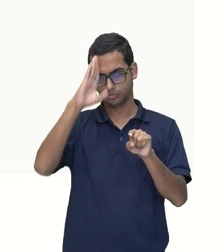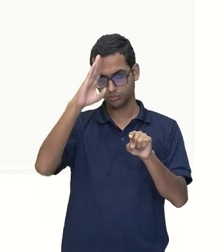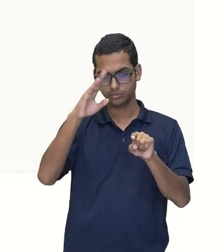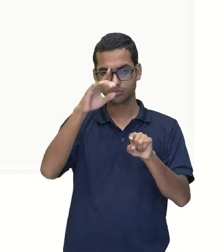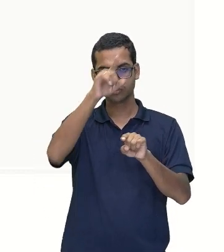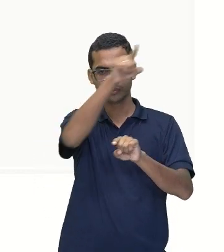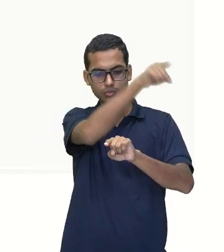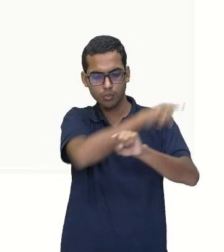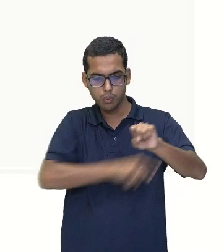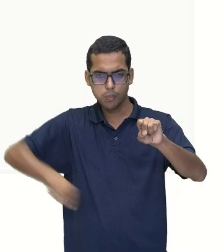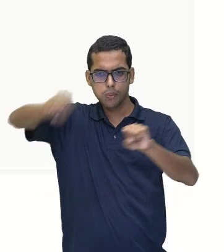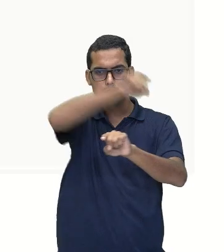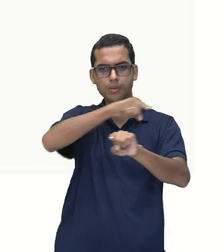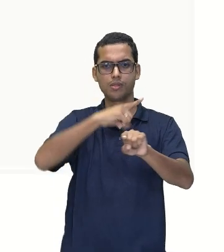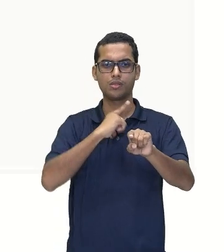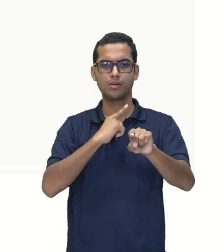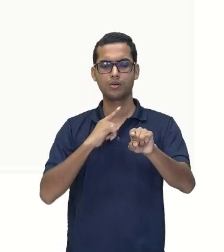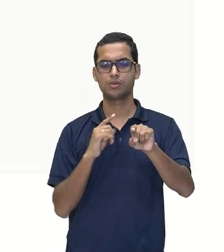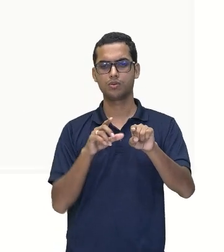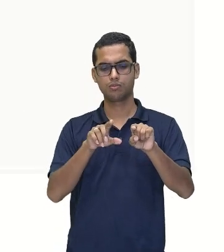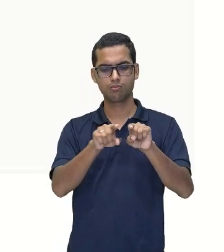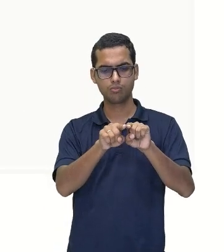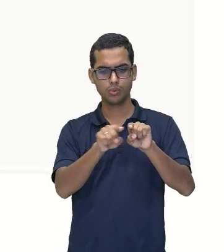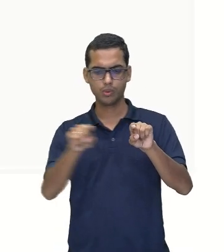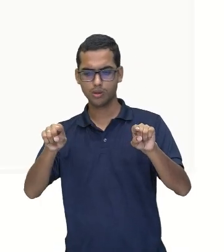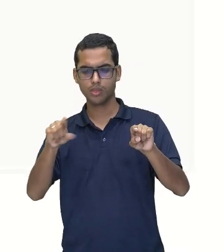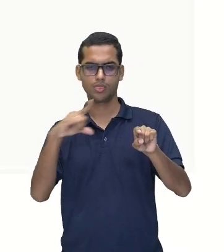ok? Muito bem.